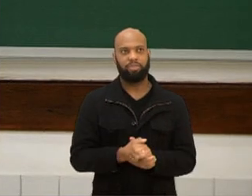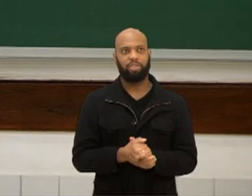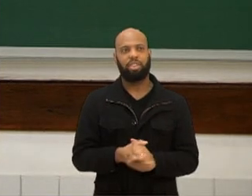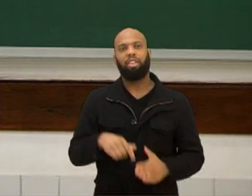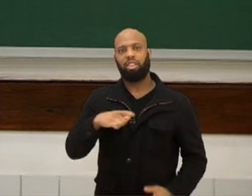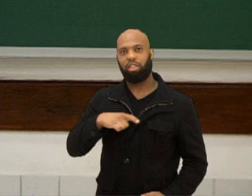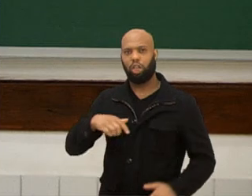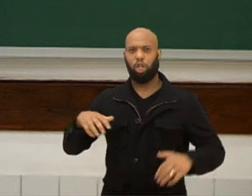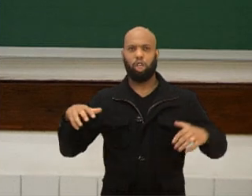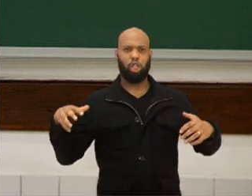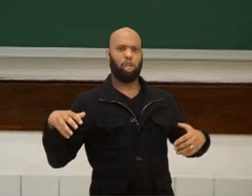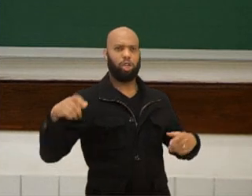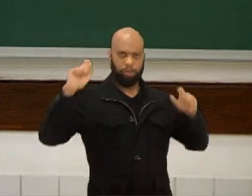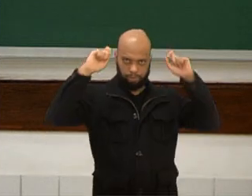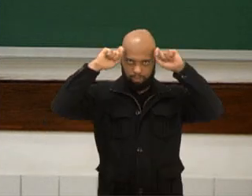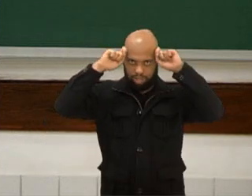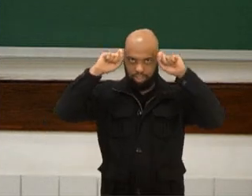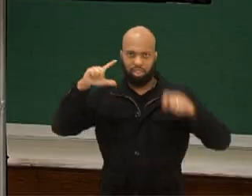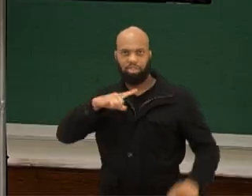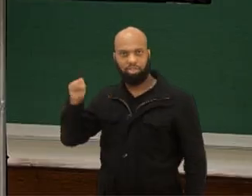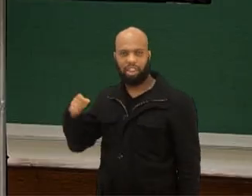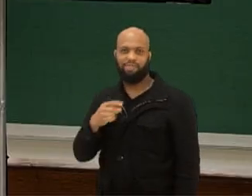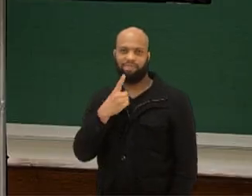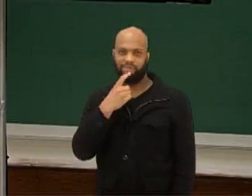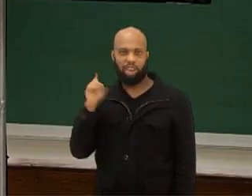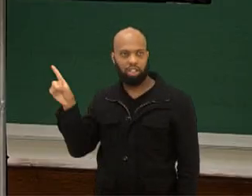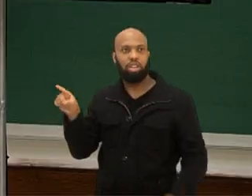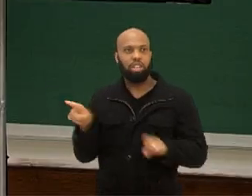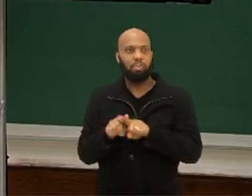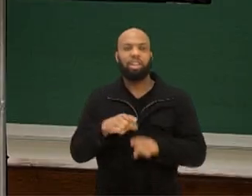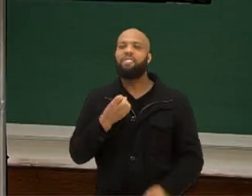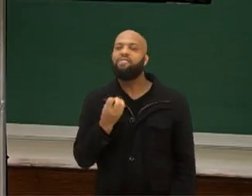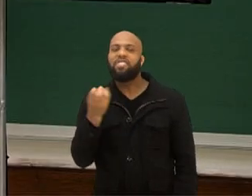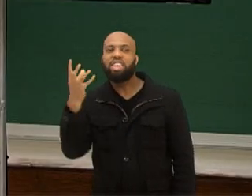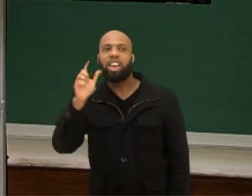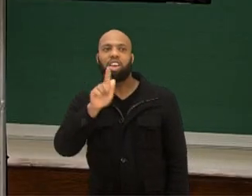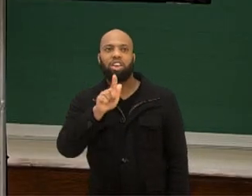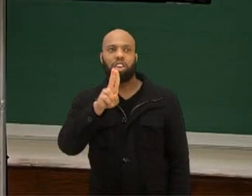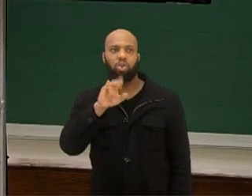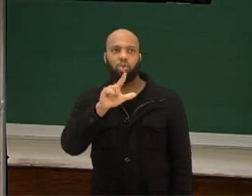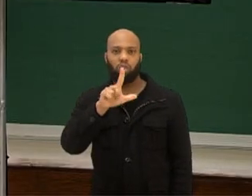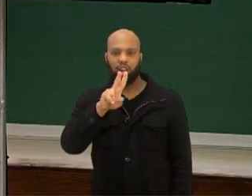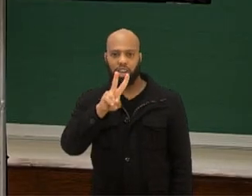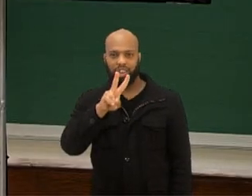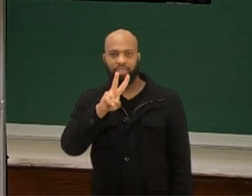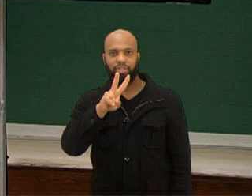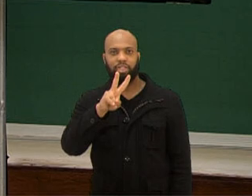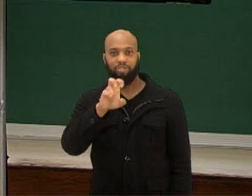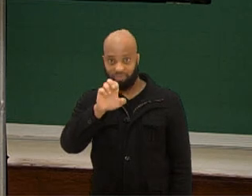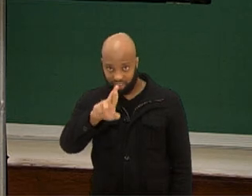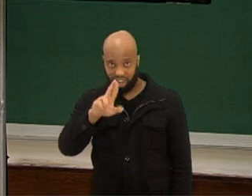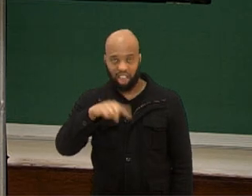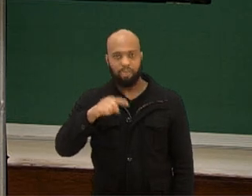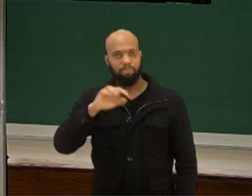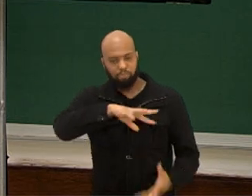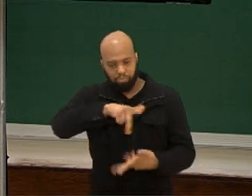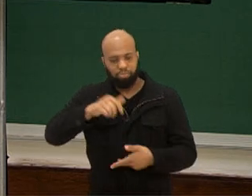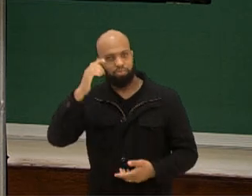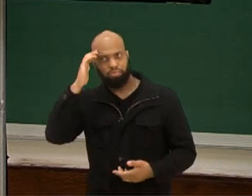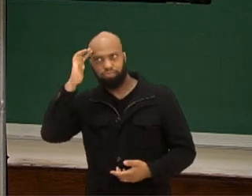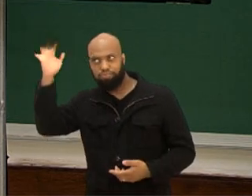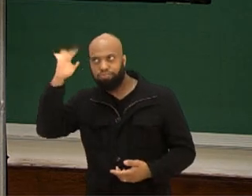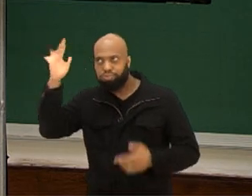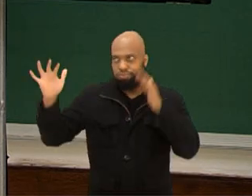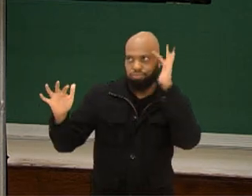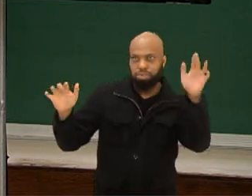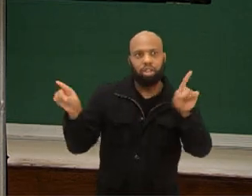o Frankenstein, da Mary Shelley, e Viagens de Gulliver, que vão trazer esse mundo fantástico, essa ideia